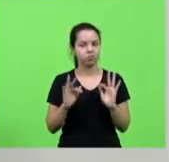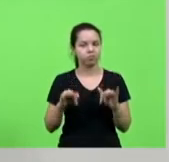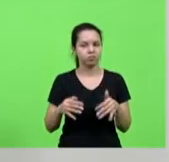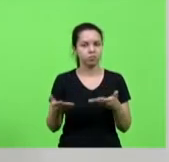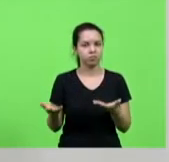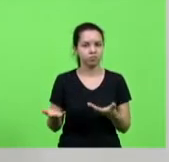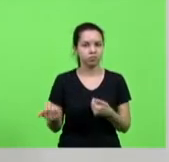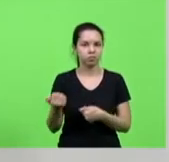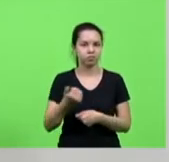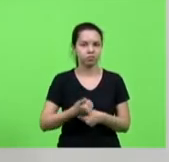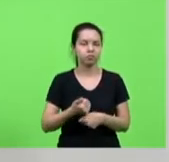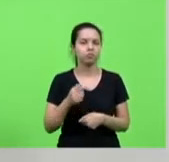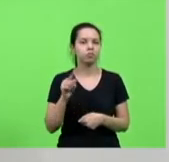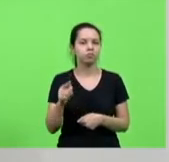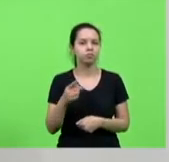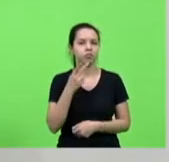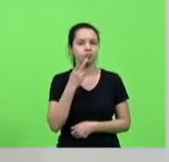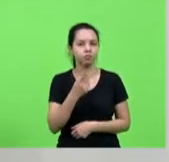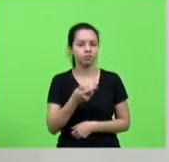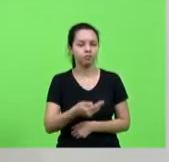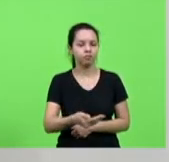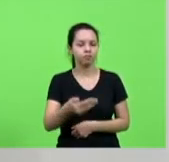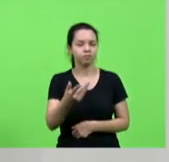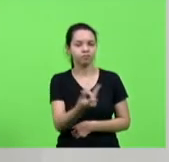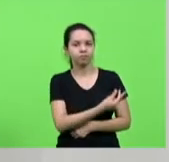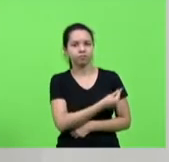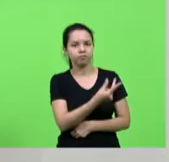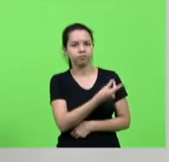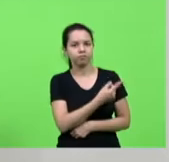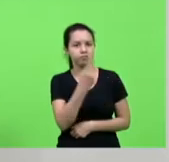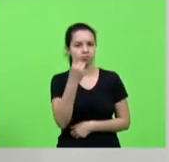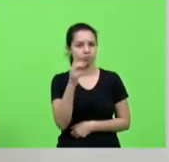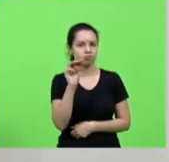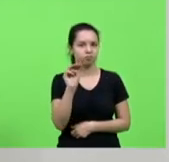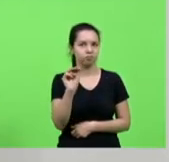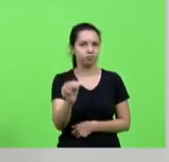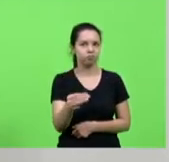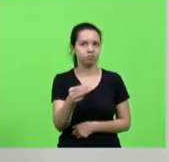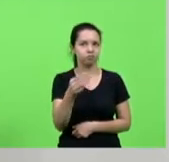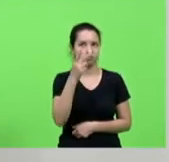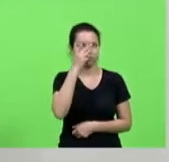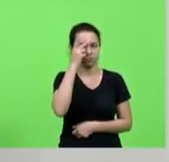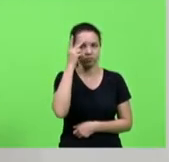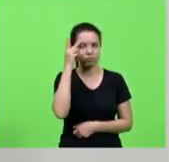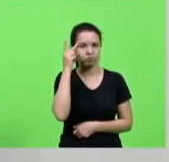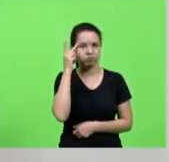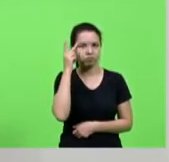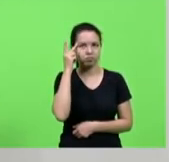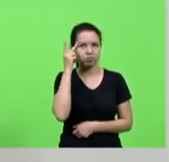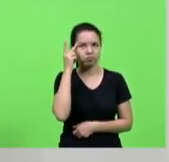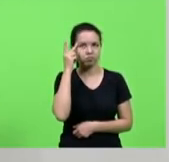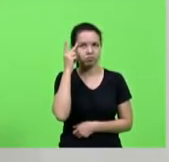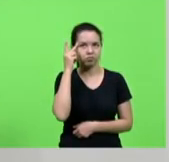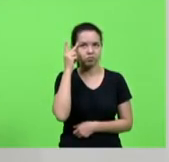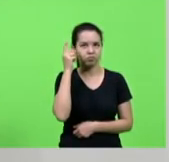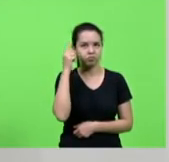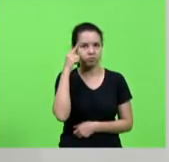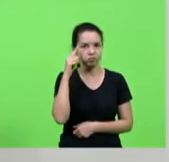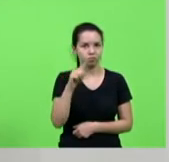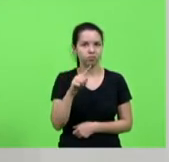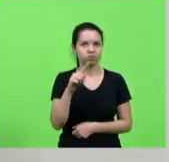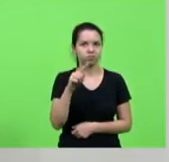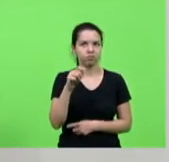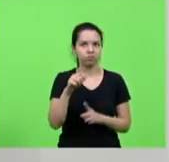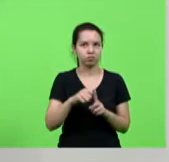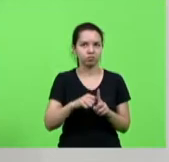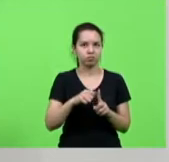assumiu disse que iríamos vacinar 1 milhão de pessoas por dia no mês de maio.